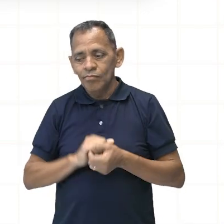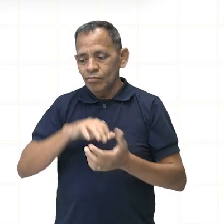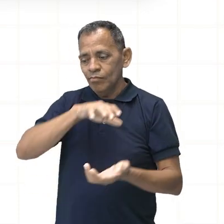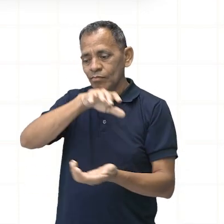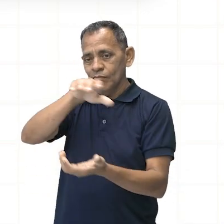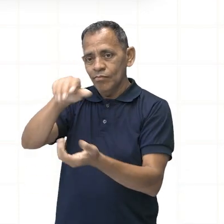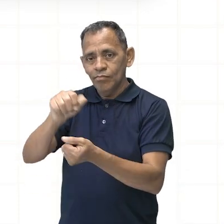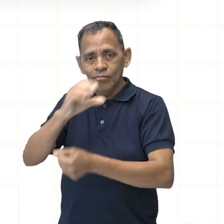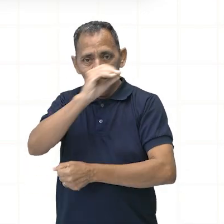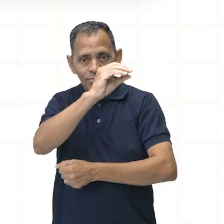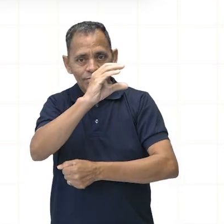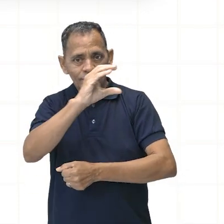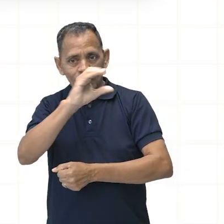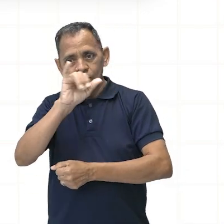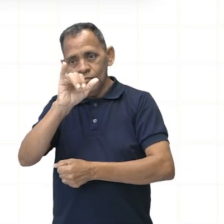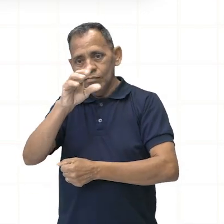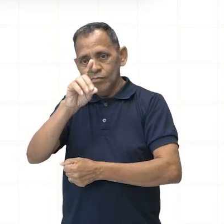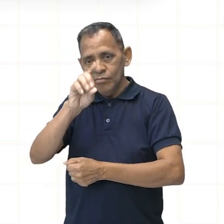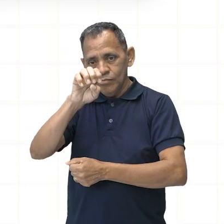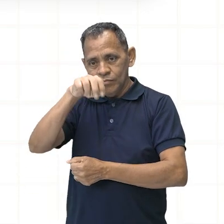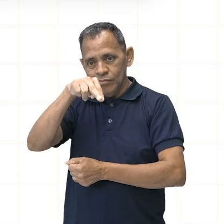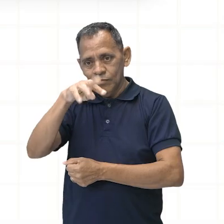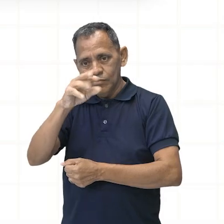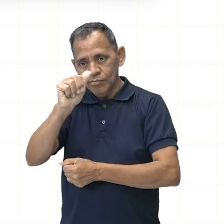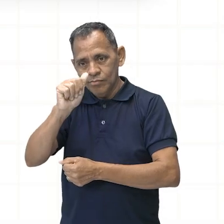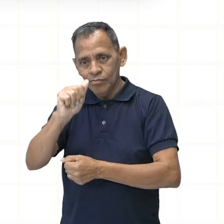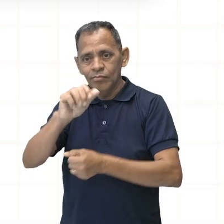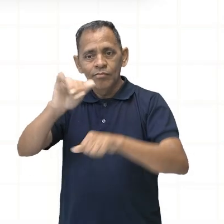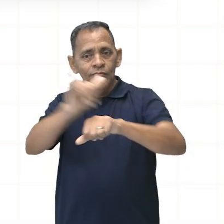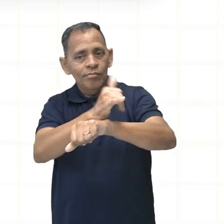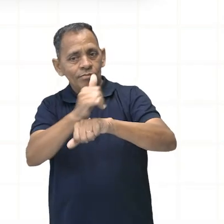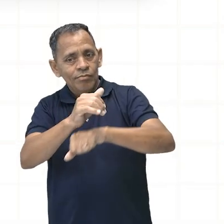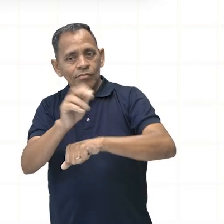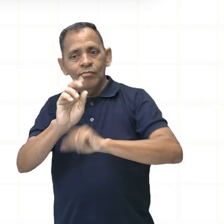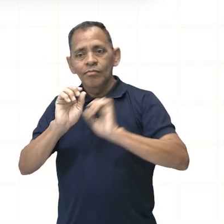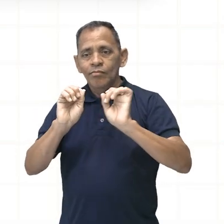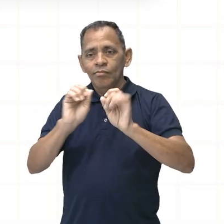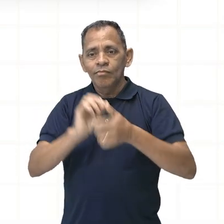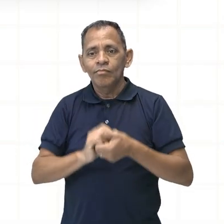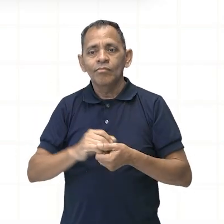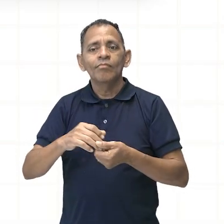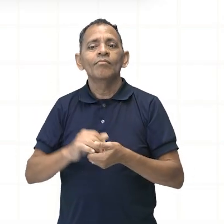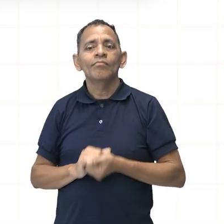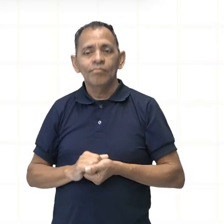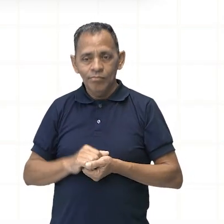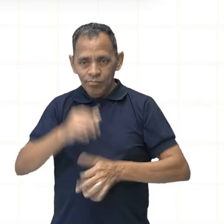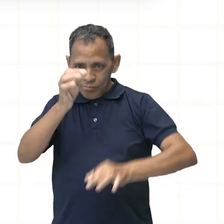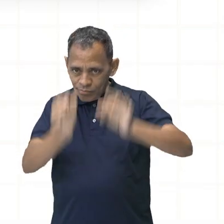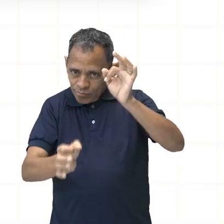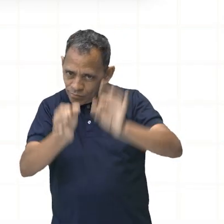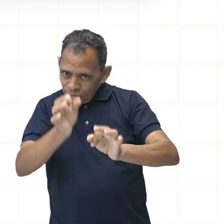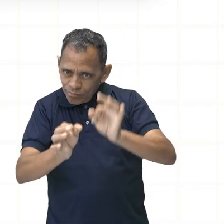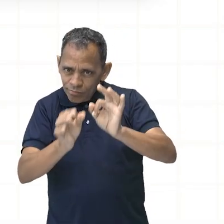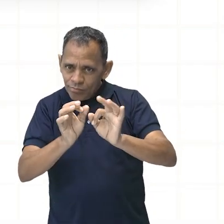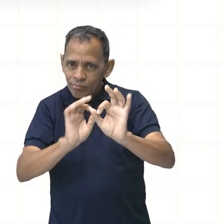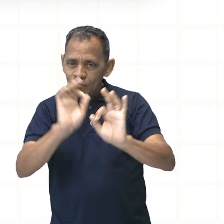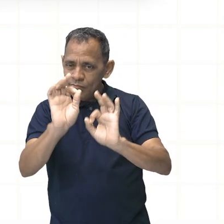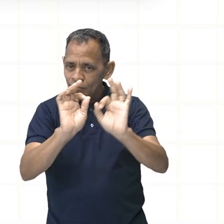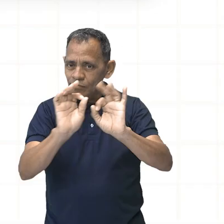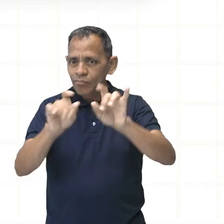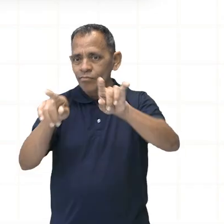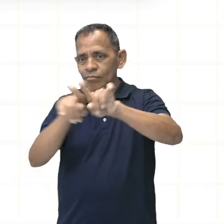mundo ocidental, é uma estratégia para justificar esse domínio do mundo ocidental